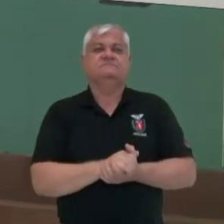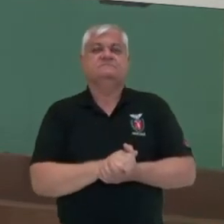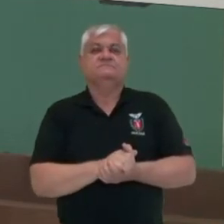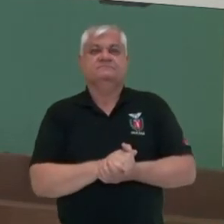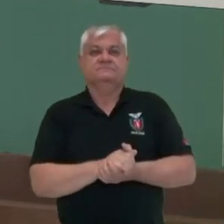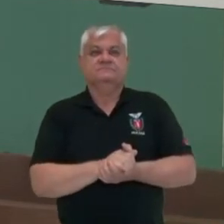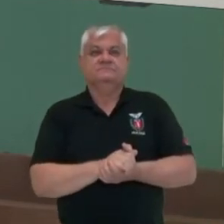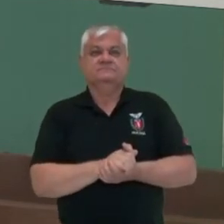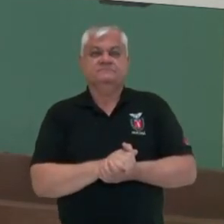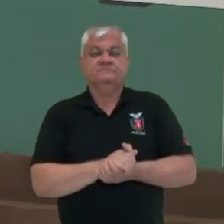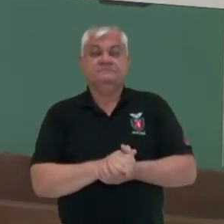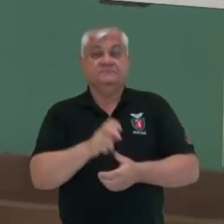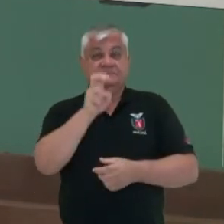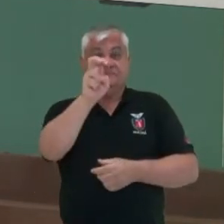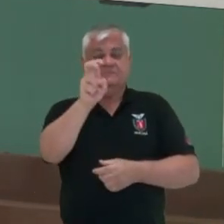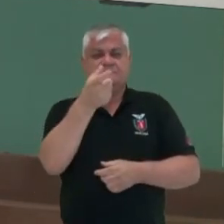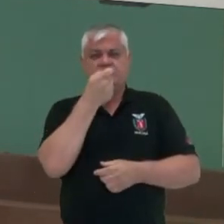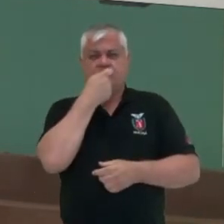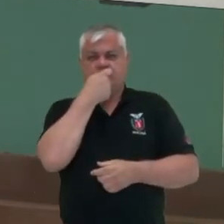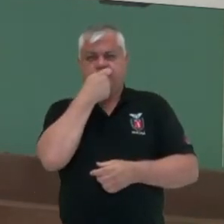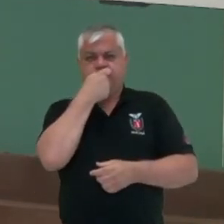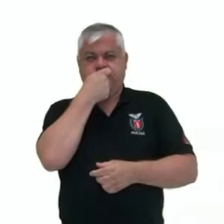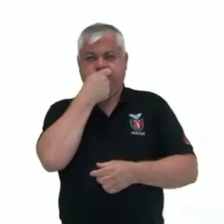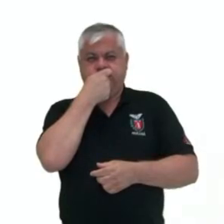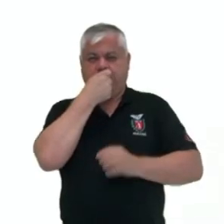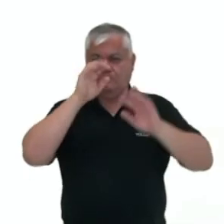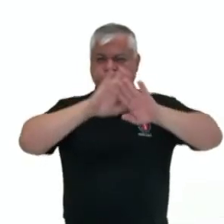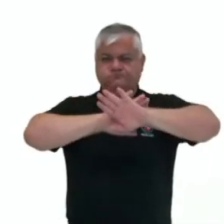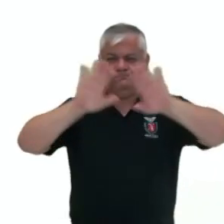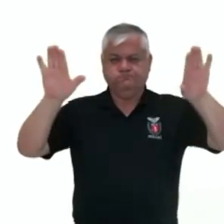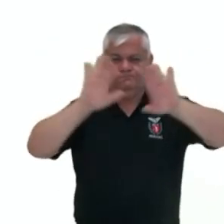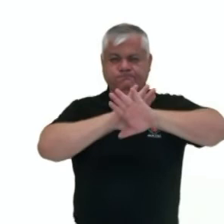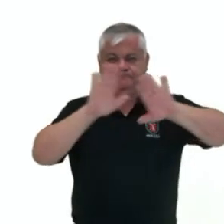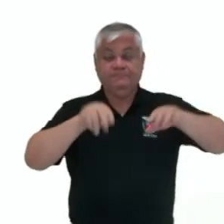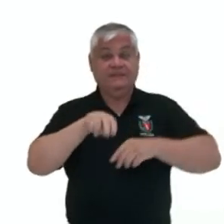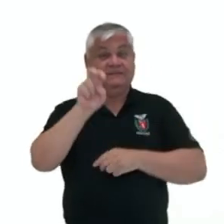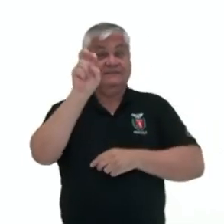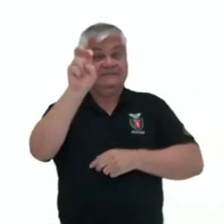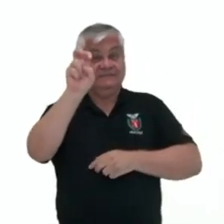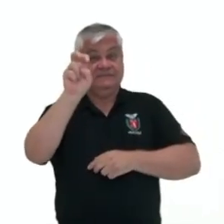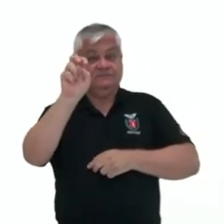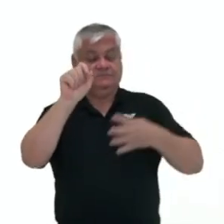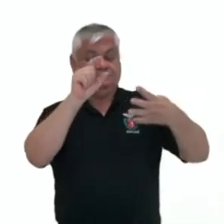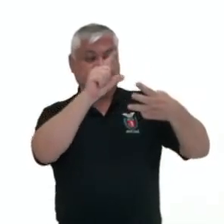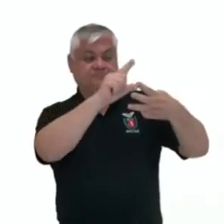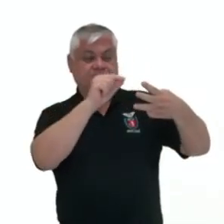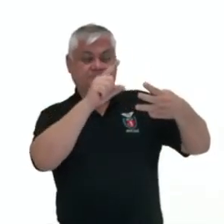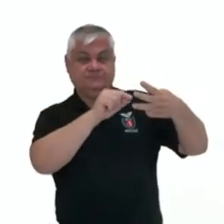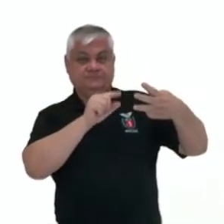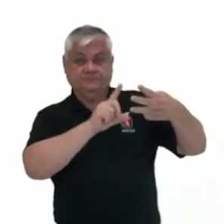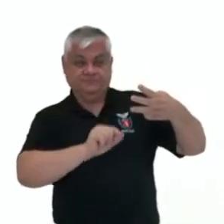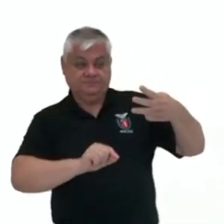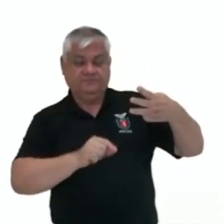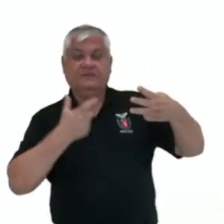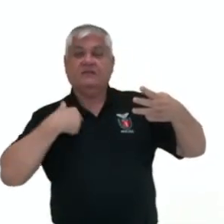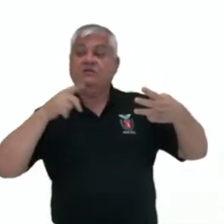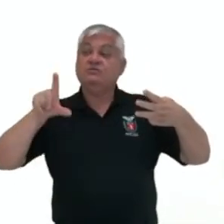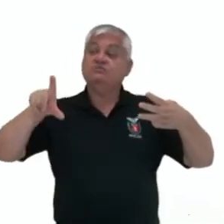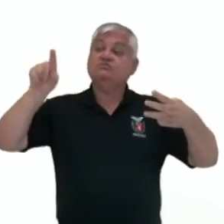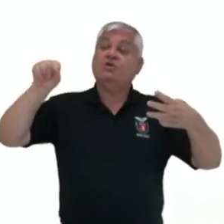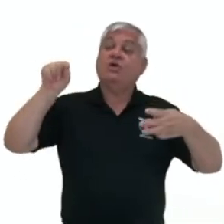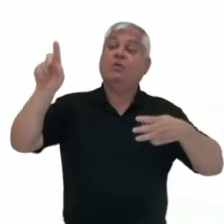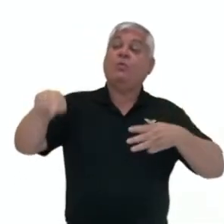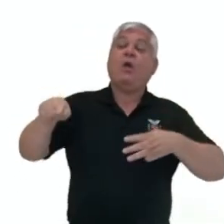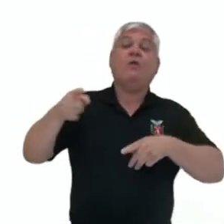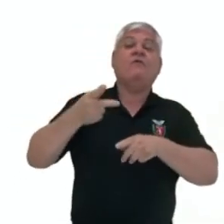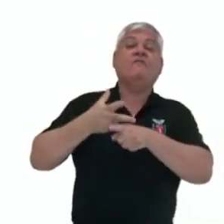São 5 árbitros no boxe olímpico. No final de cada round, 3 são escolhidos para apontar o vencedor com 10 pontos